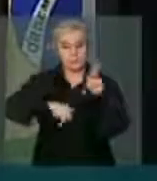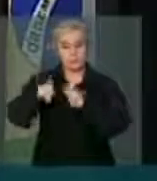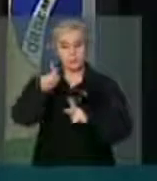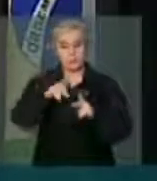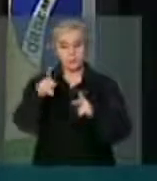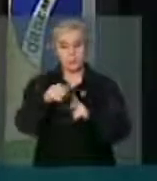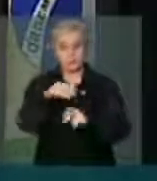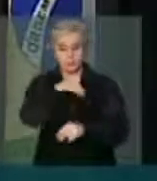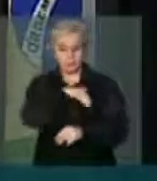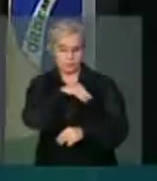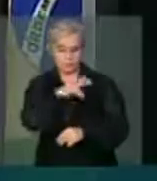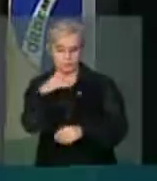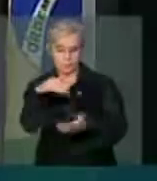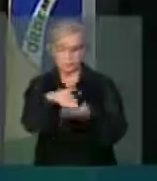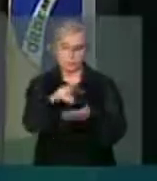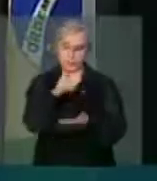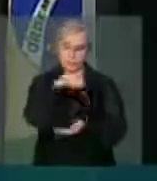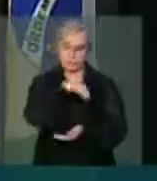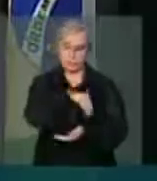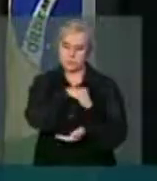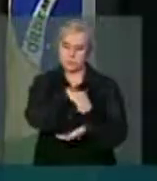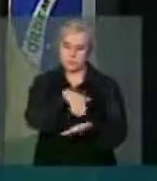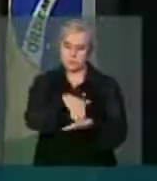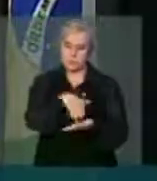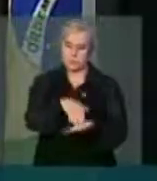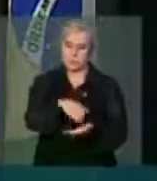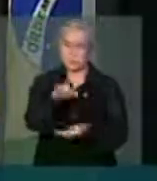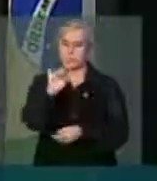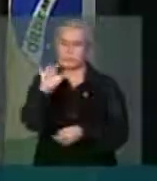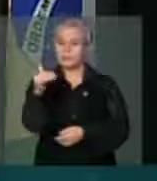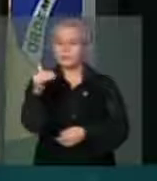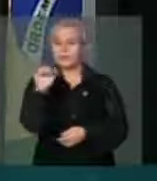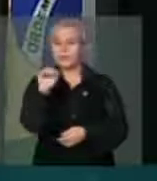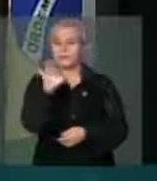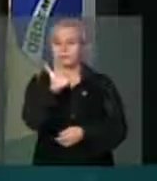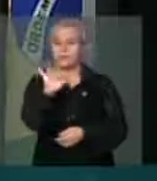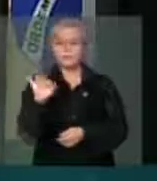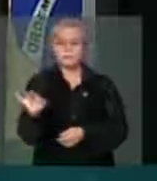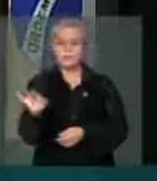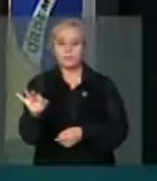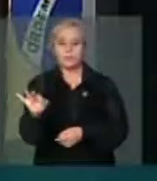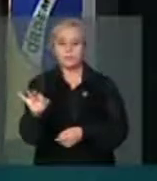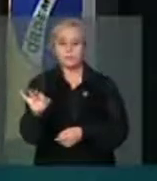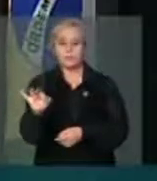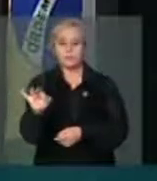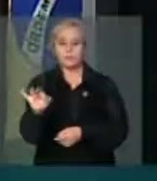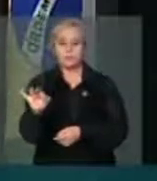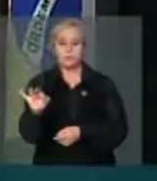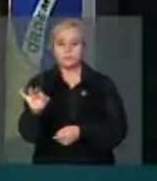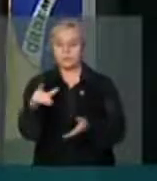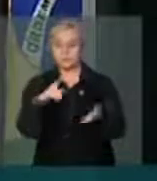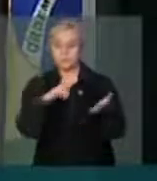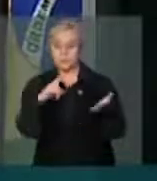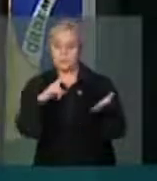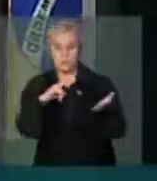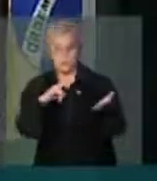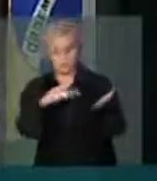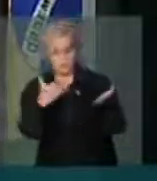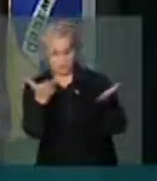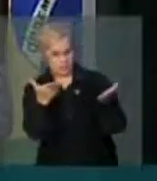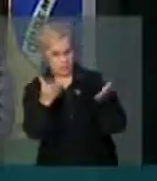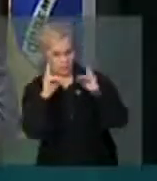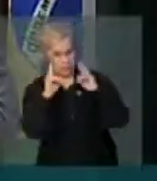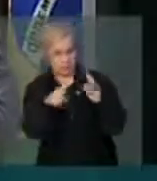população de 2 a 5 salários mínimos, somente 10%. O que está sobrando à presidente